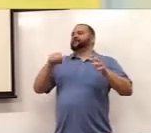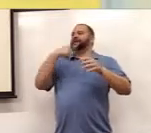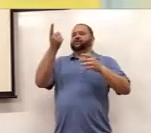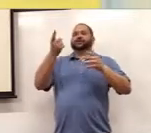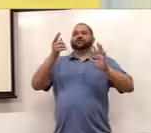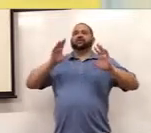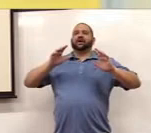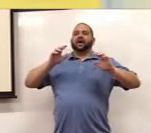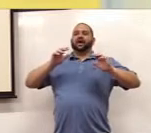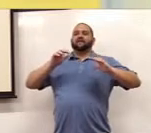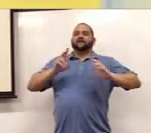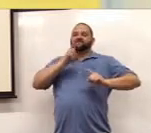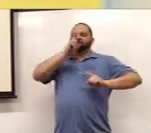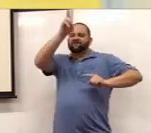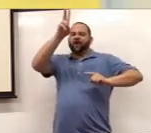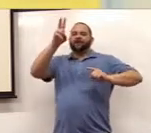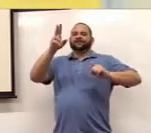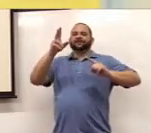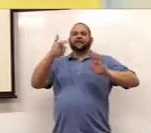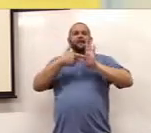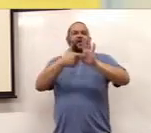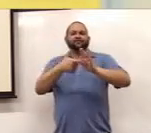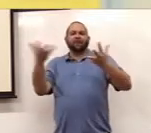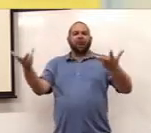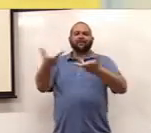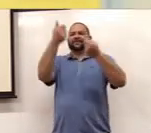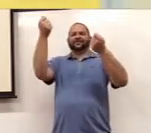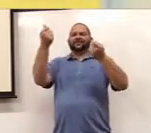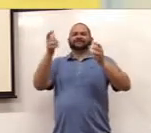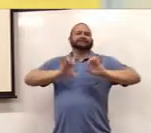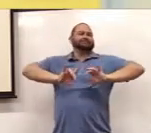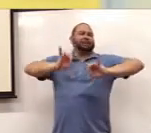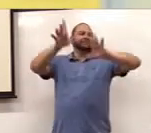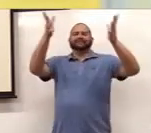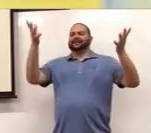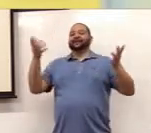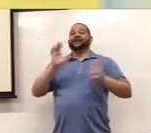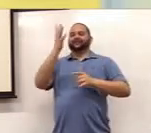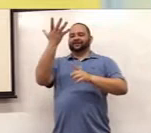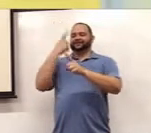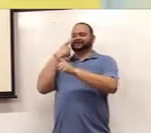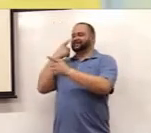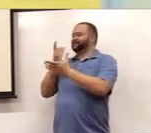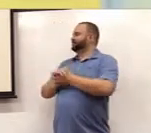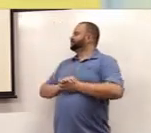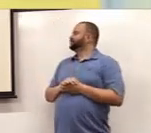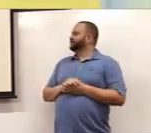Ele glorifica isso. Olha só que coisa maravilhosa, que coisa espetacular que